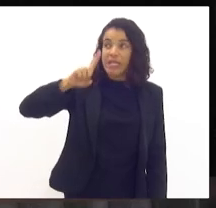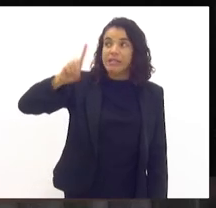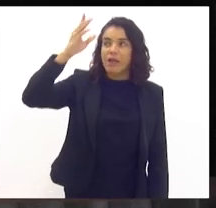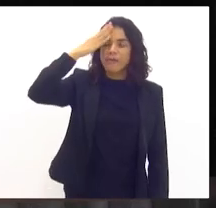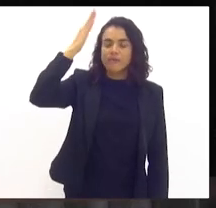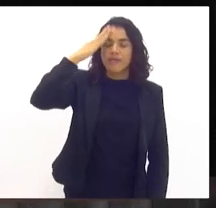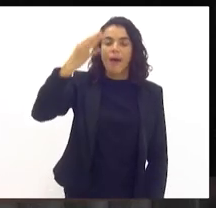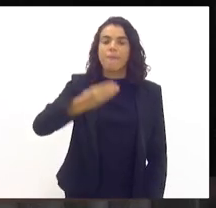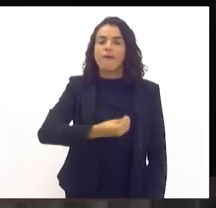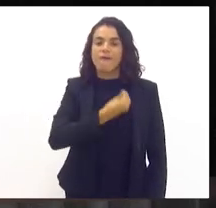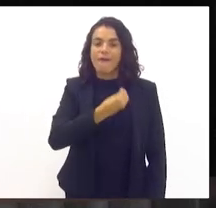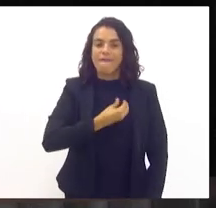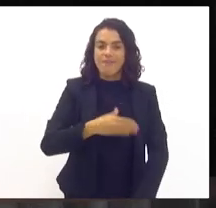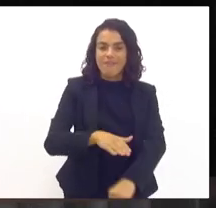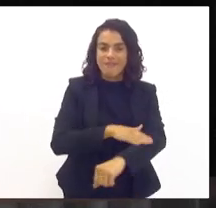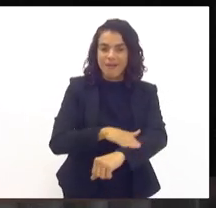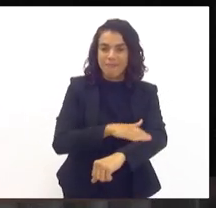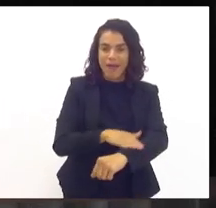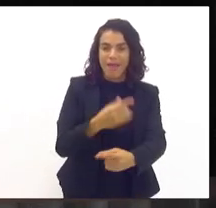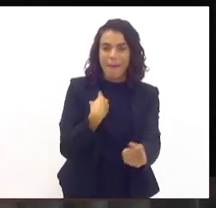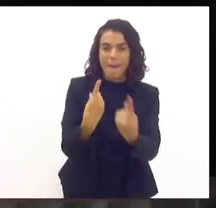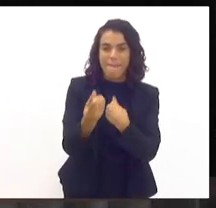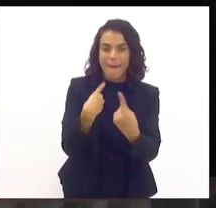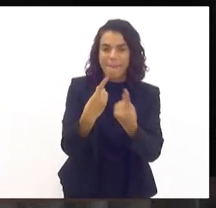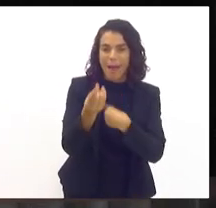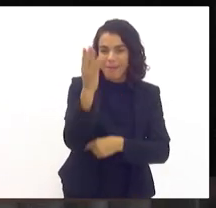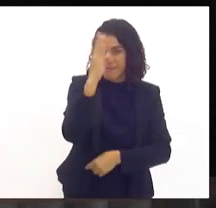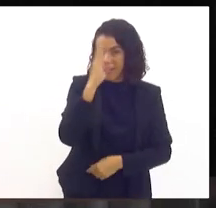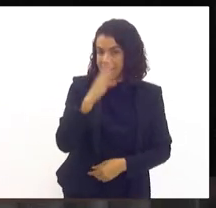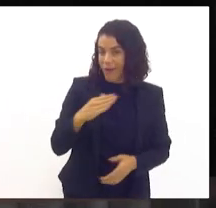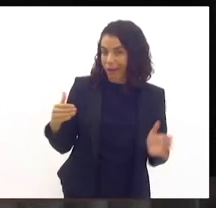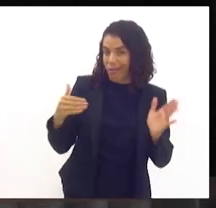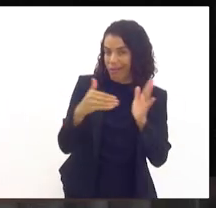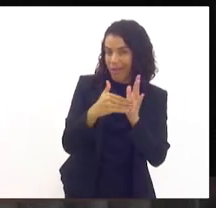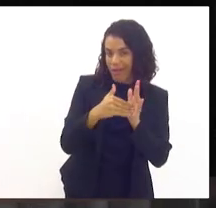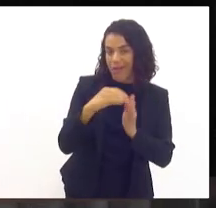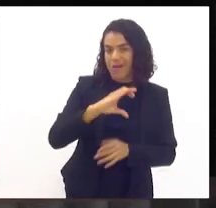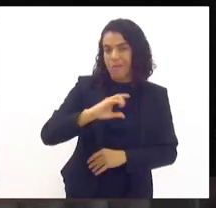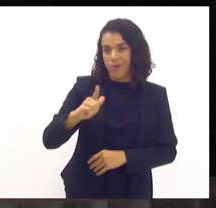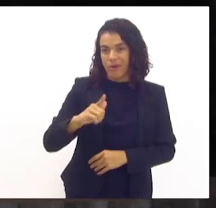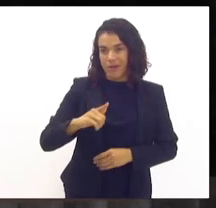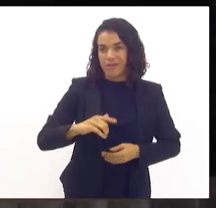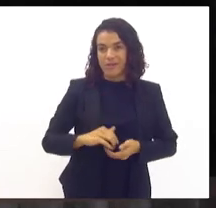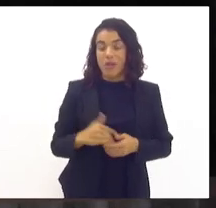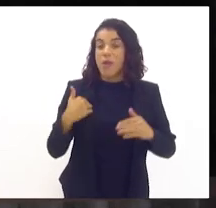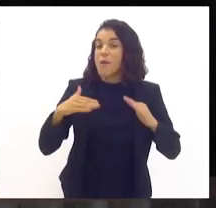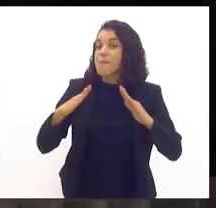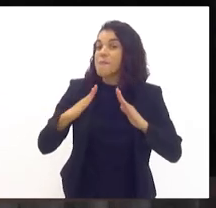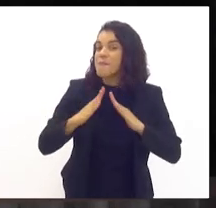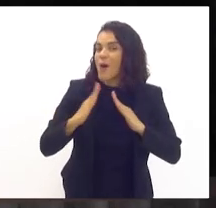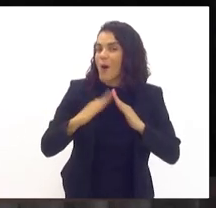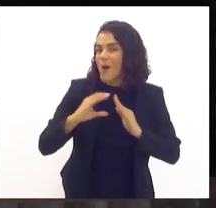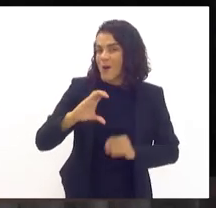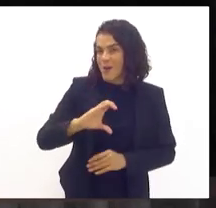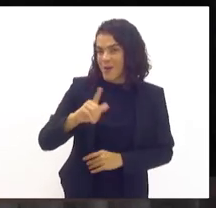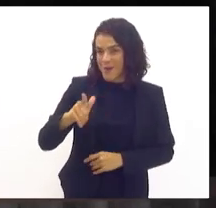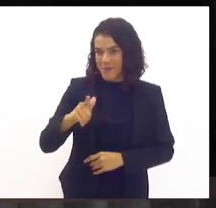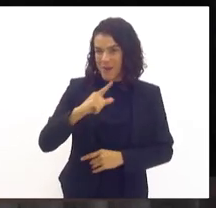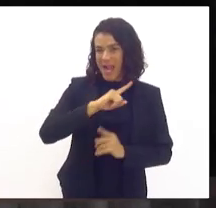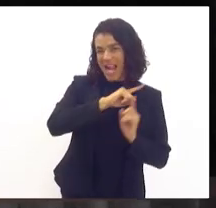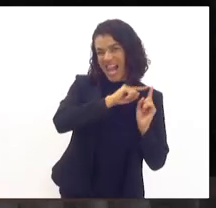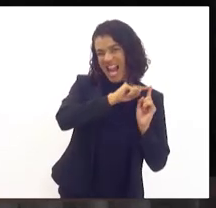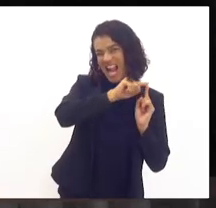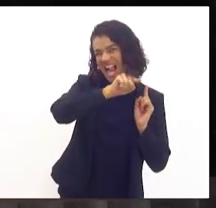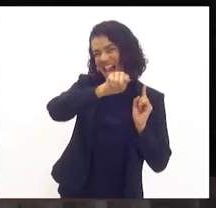saio daqui todo dia e passo pela Avenida Brasil até chegar em Campo Grande. Eu, meu trajeto é esse. Eu moro lá. Eu atravesso a cidade